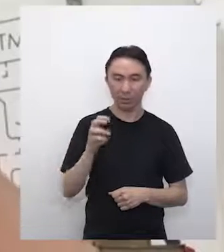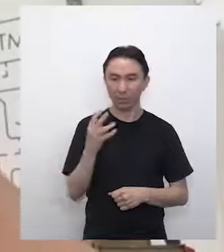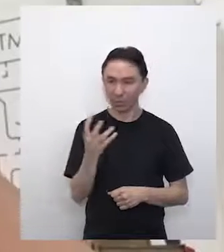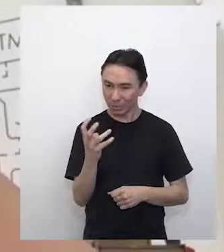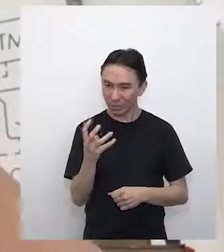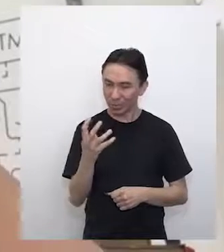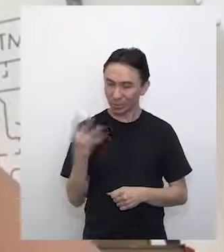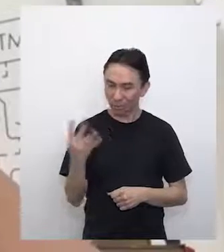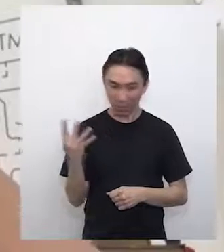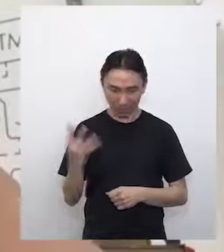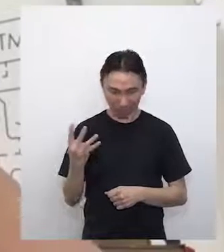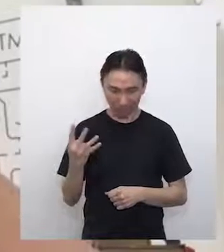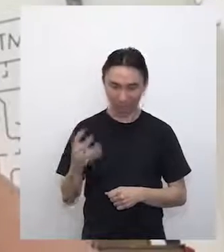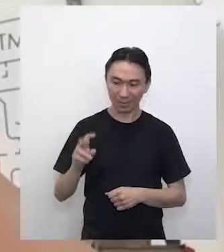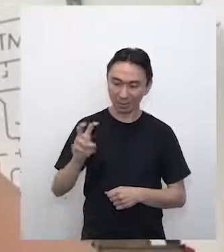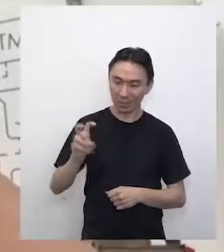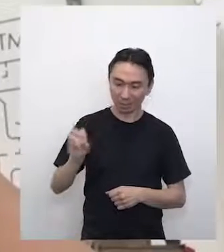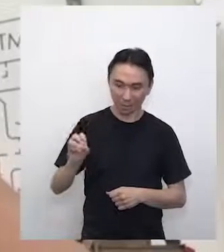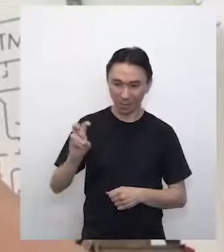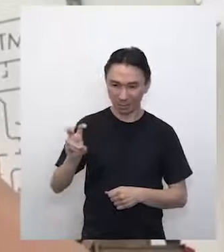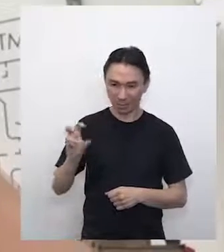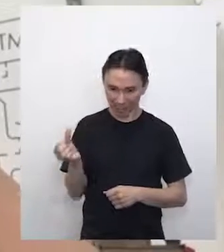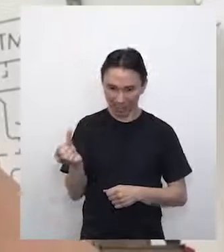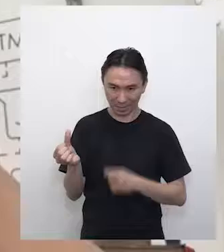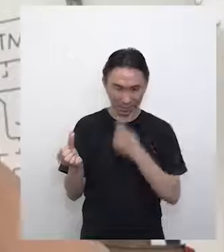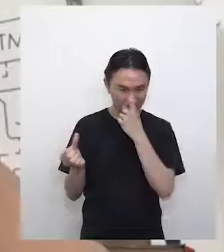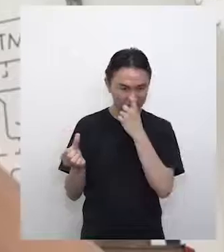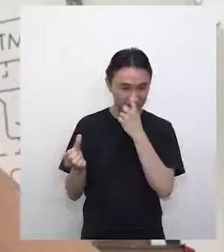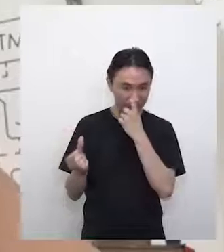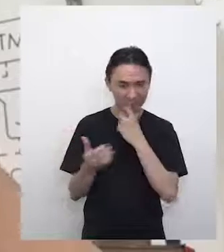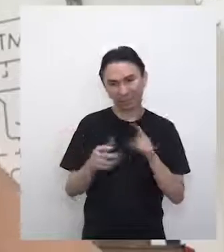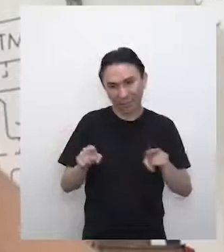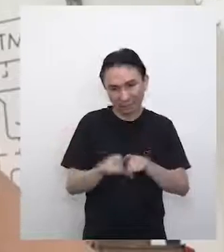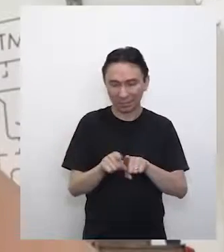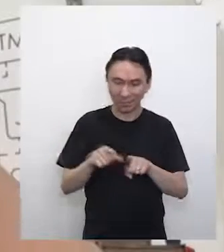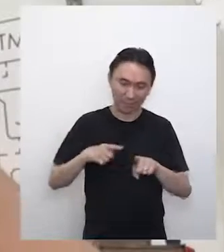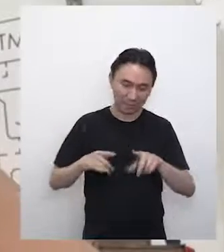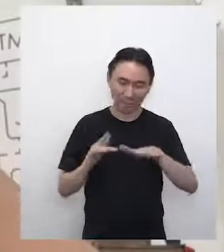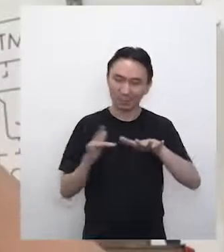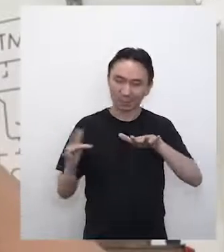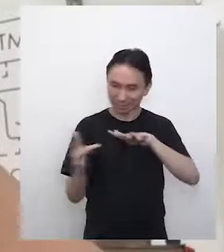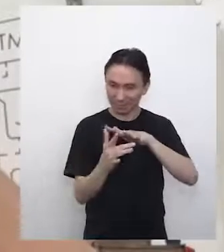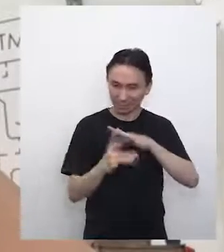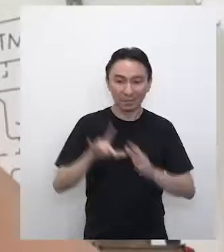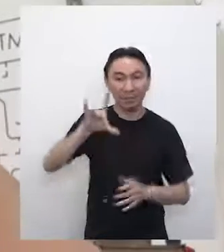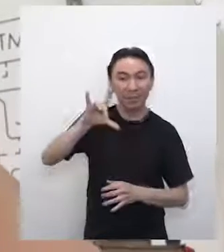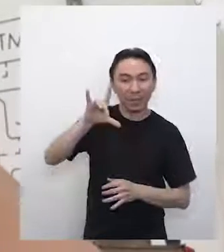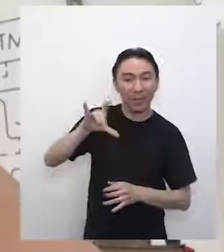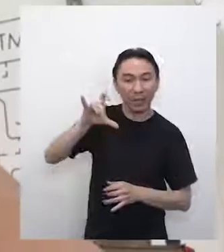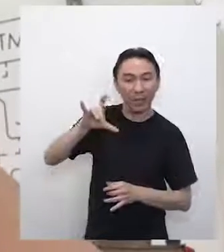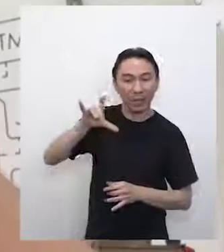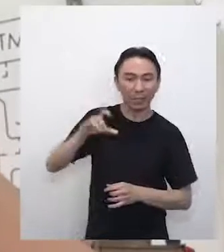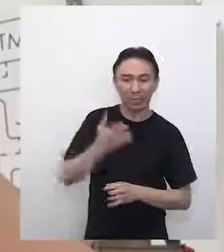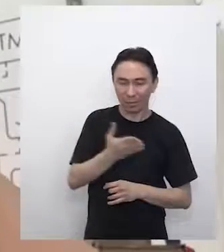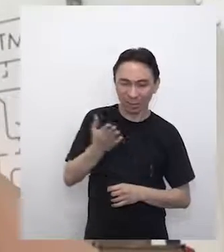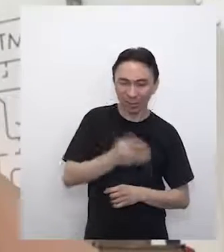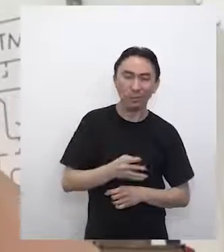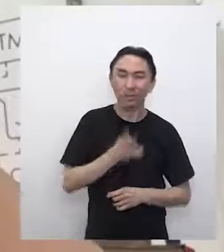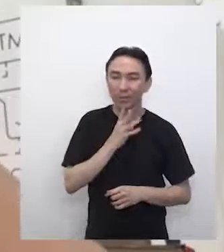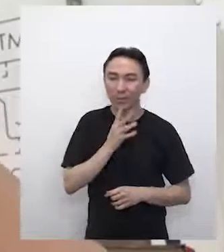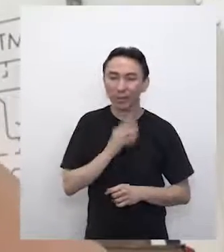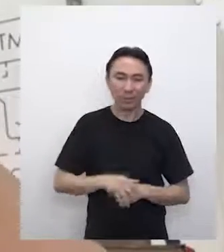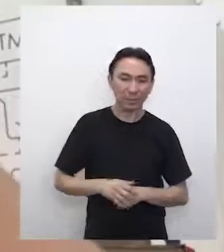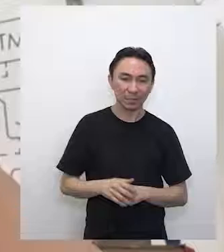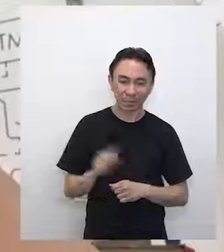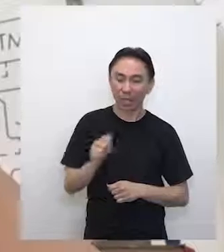97544 5056. E aí eu vou pedir para vocês seguirem a gente também no Instagram, para vocês conhecerem o que a gente faz aqui no centro, que